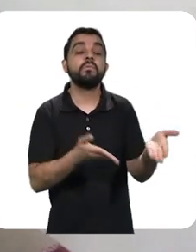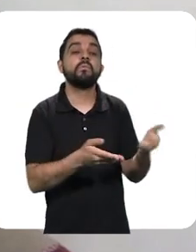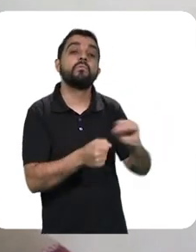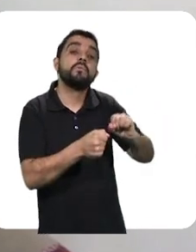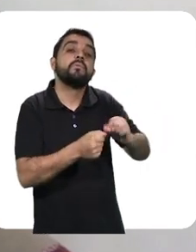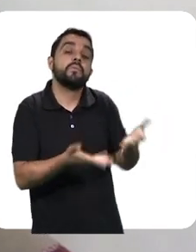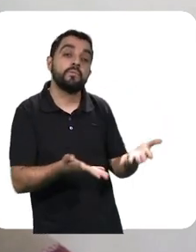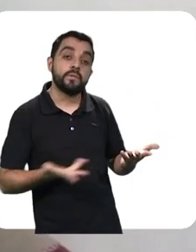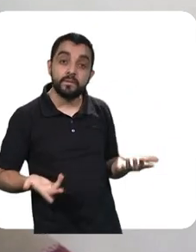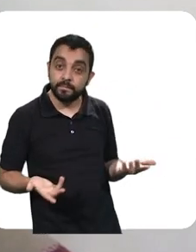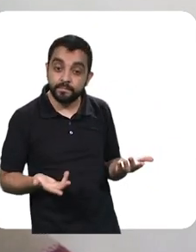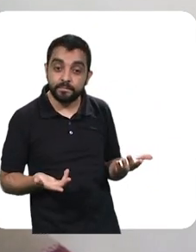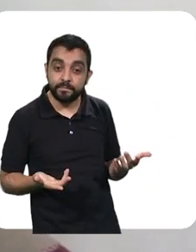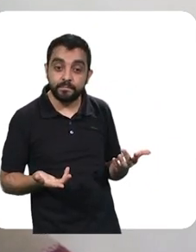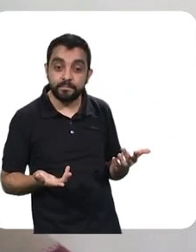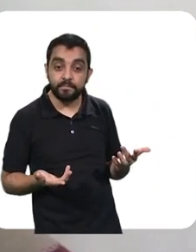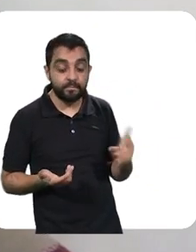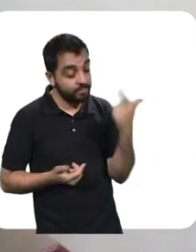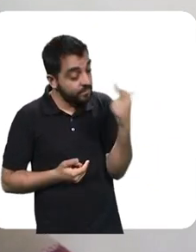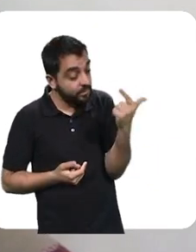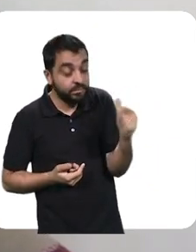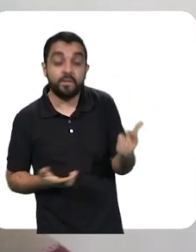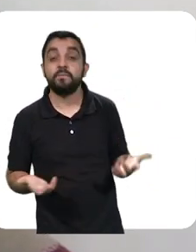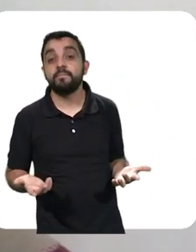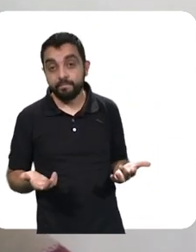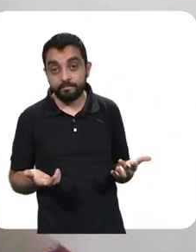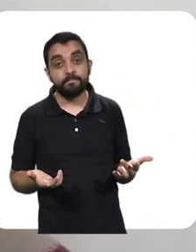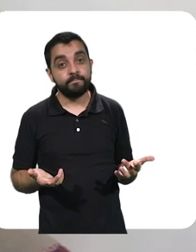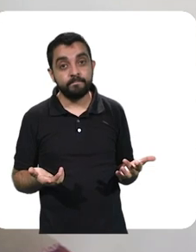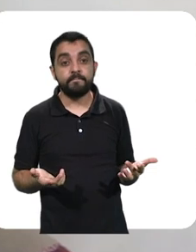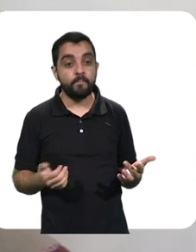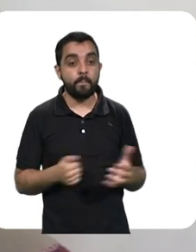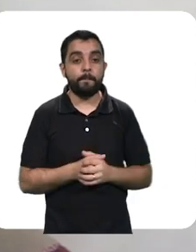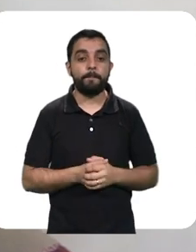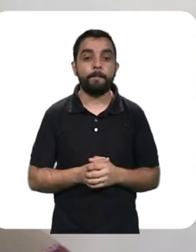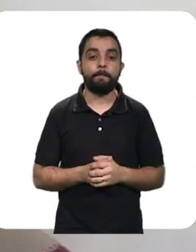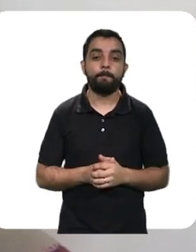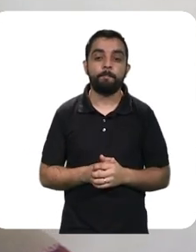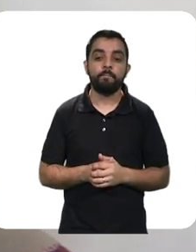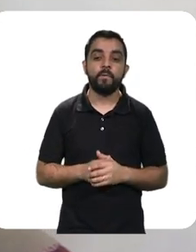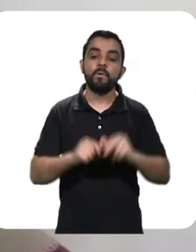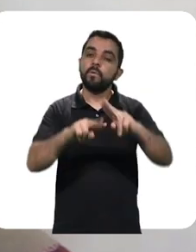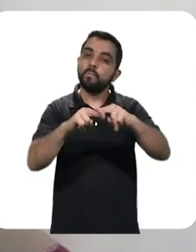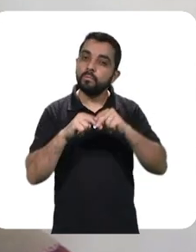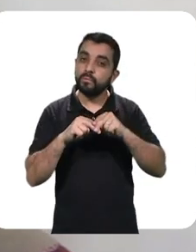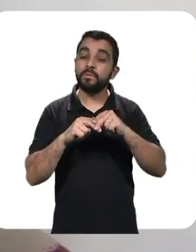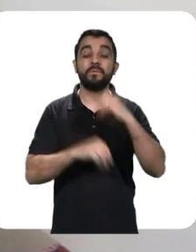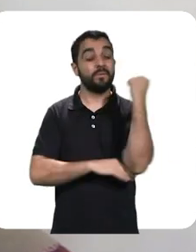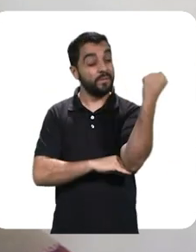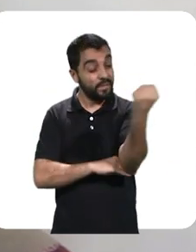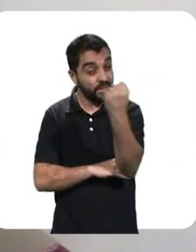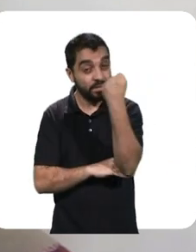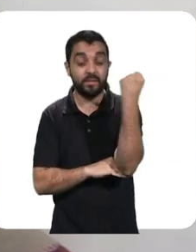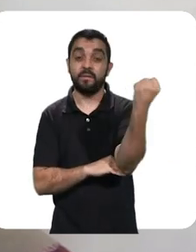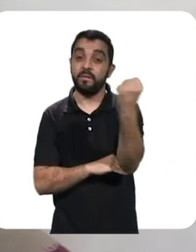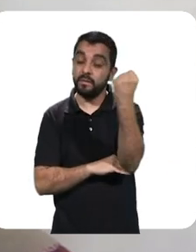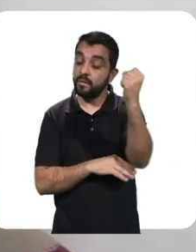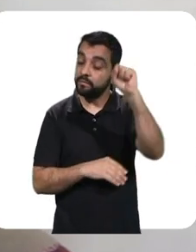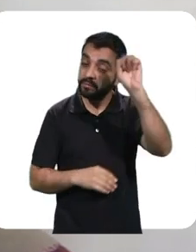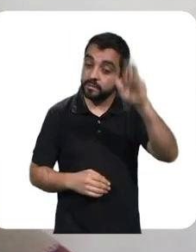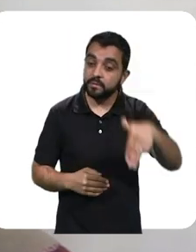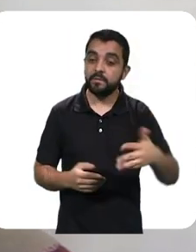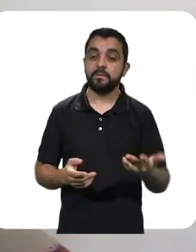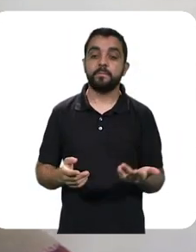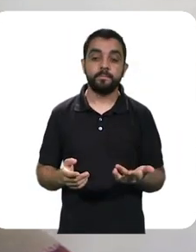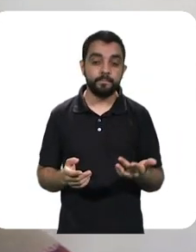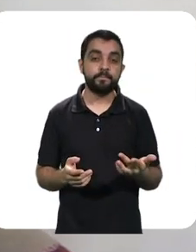com os pacientes que precisarem de leito? Simplesmente não tem, né? Então, eu acho que a situação é de gravidade máxima